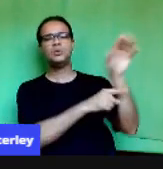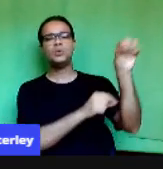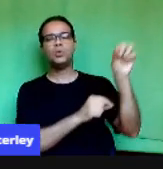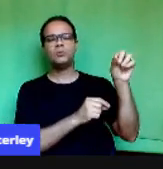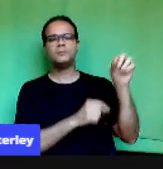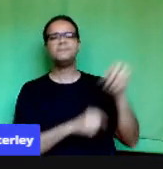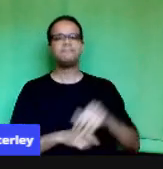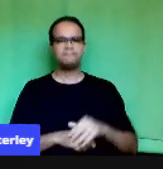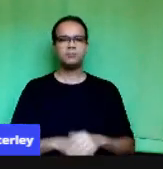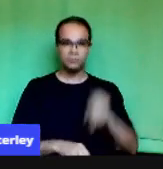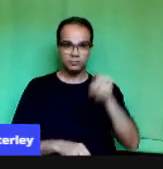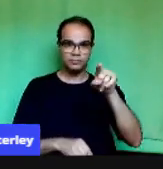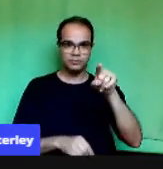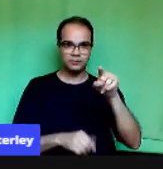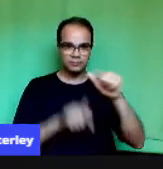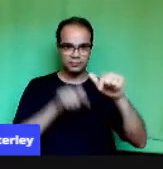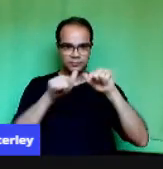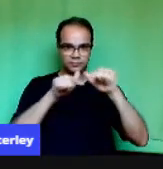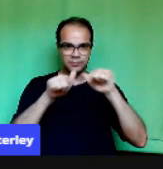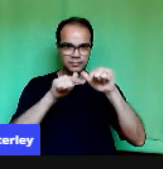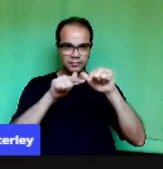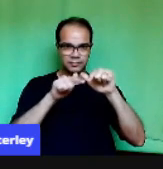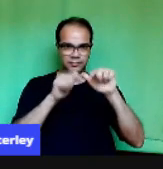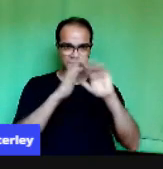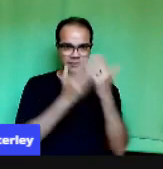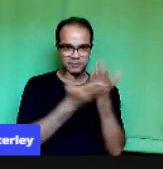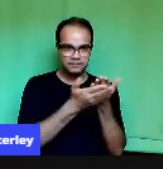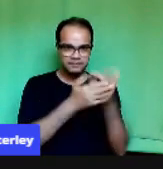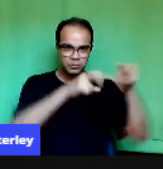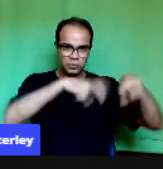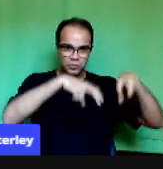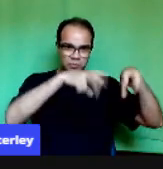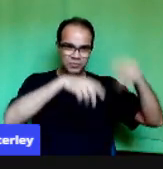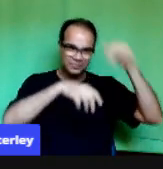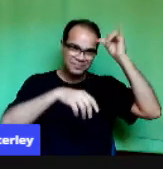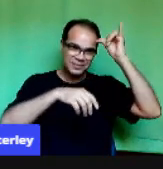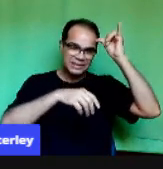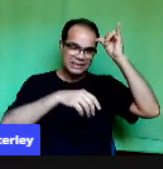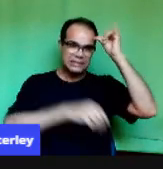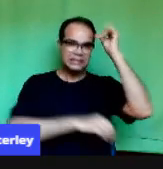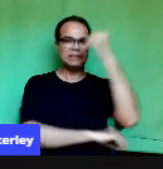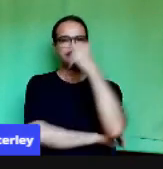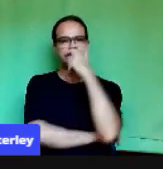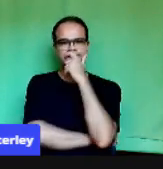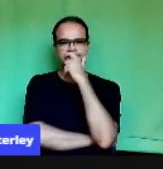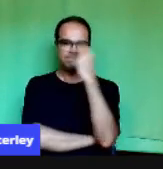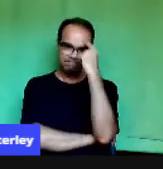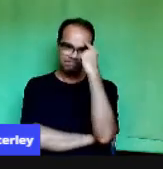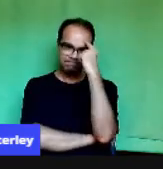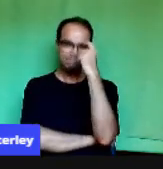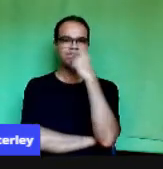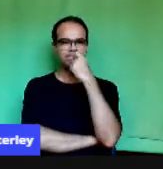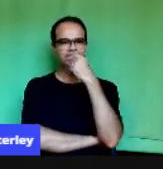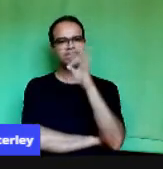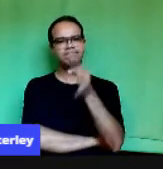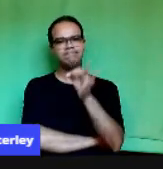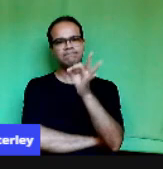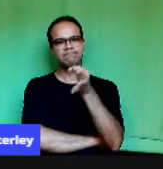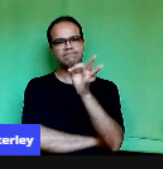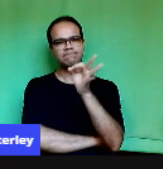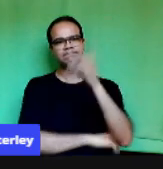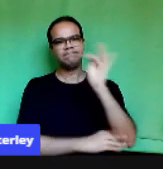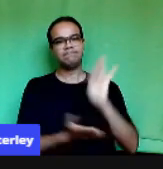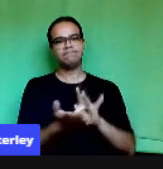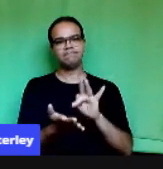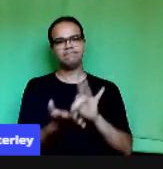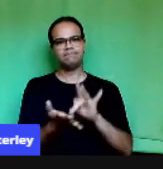educação do campo fica muito próximo de todo esse diálogo que nós estamos tendo agora. E eu apresento para você agora